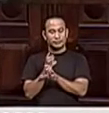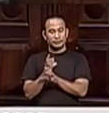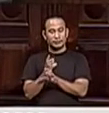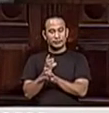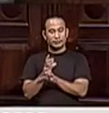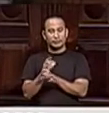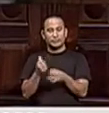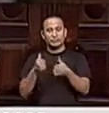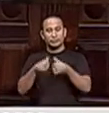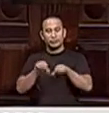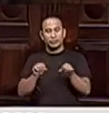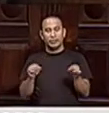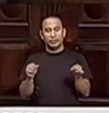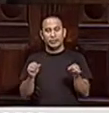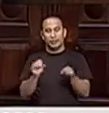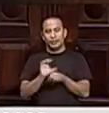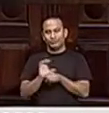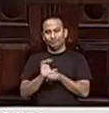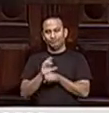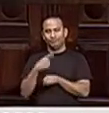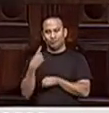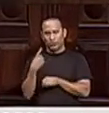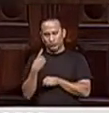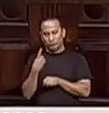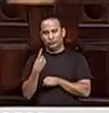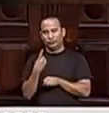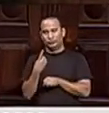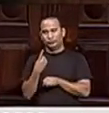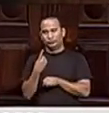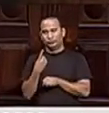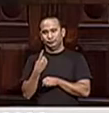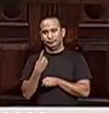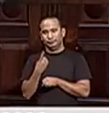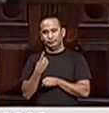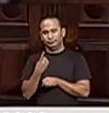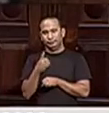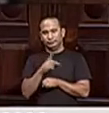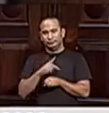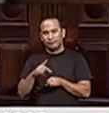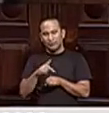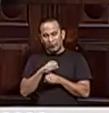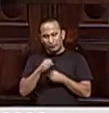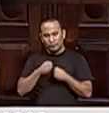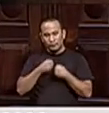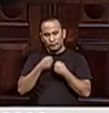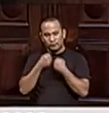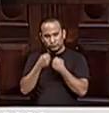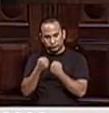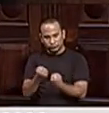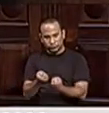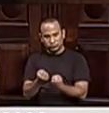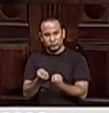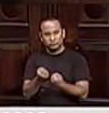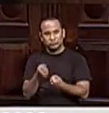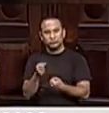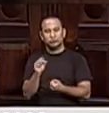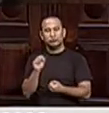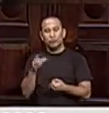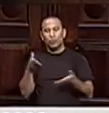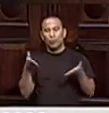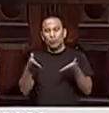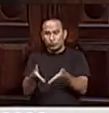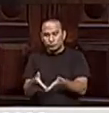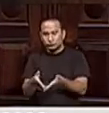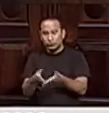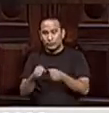Está em curso isto no nosso país, porque as forças conservadoras que estão hoje no